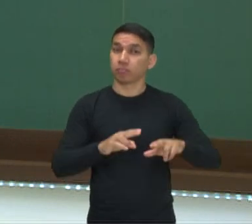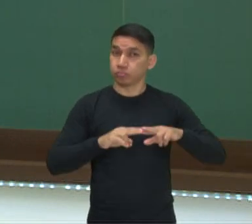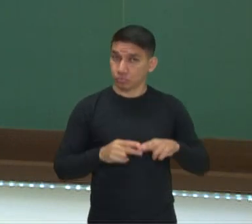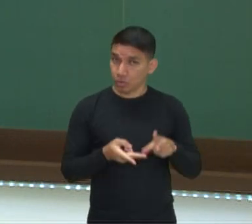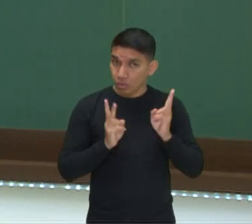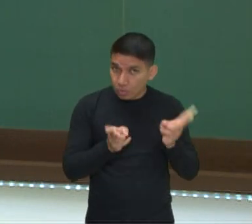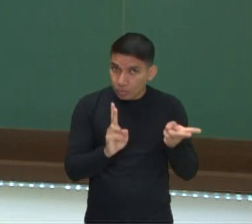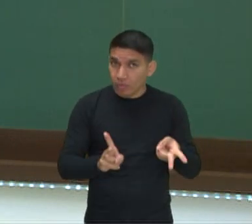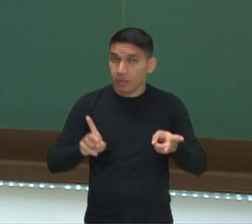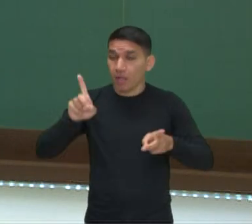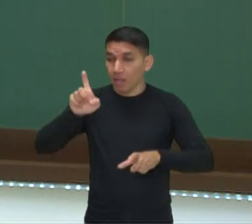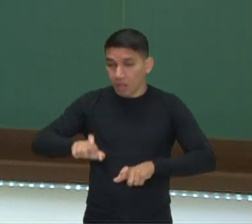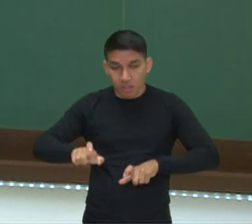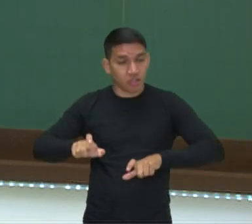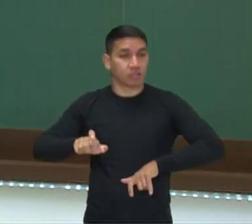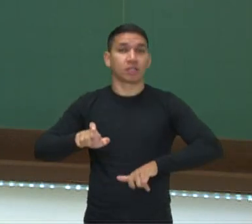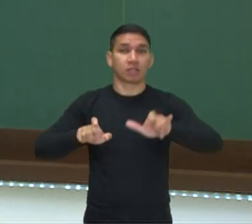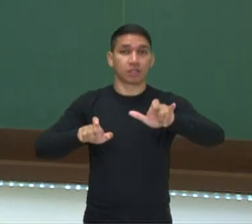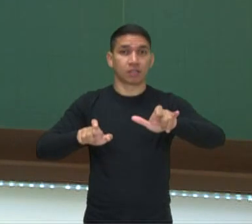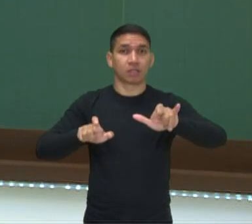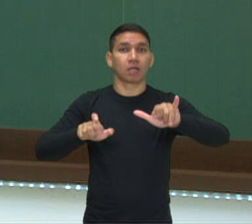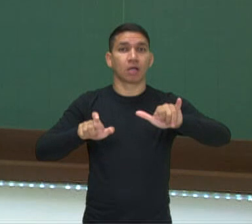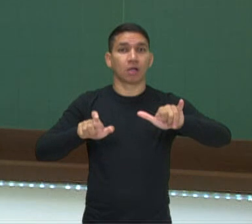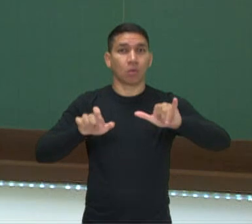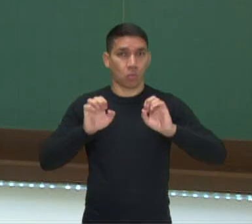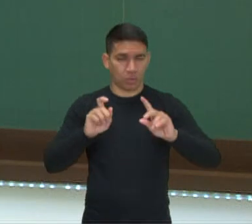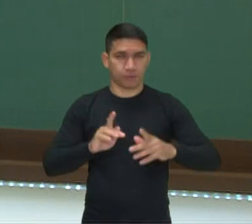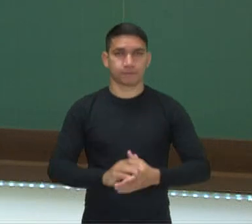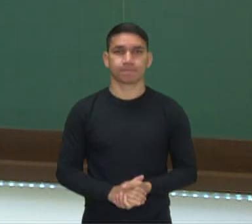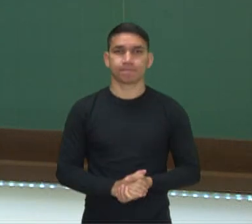Por isso, as duas na resposta, ok?